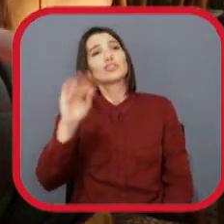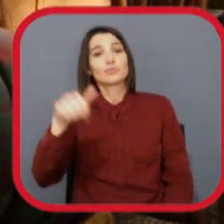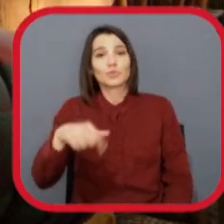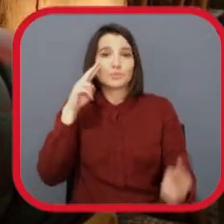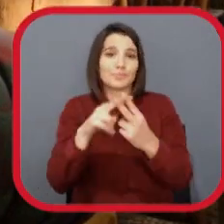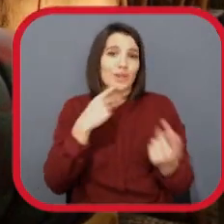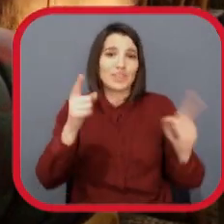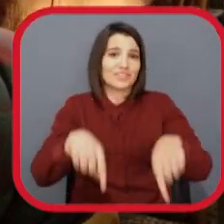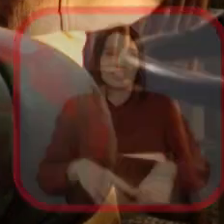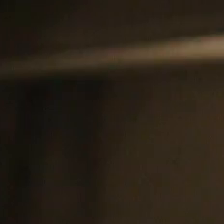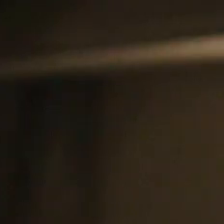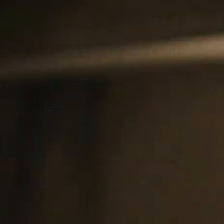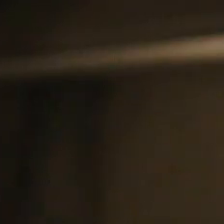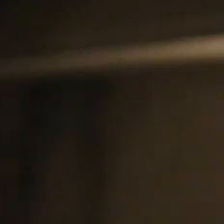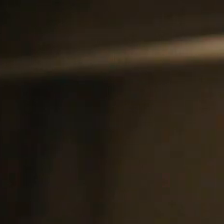e reencontrámos-nos hoje.